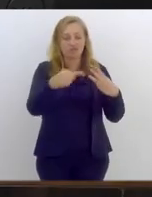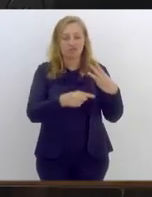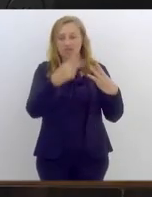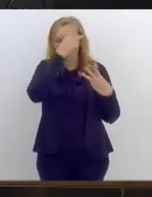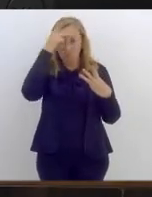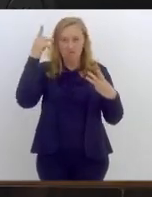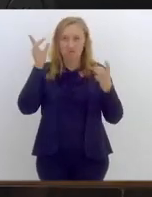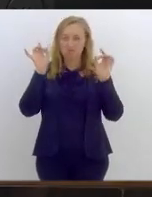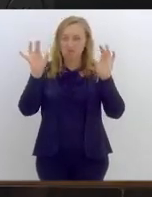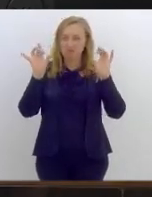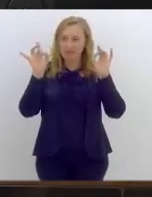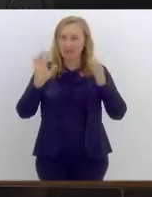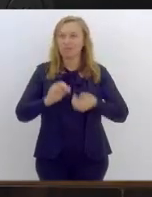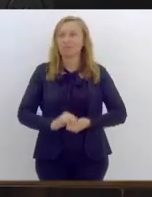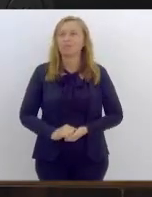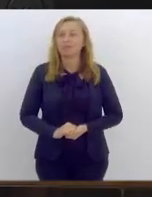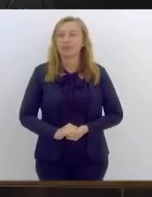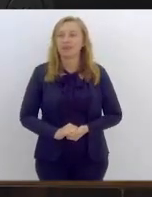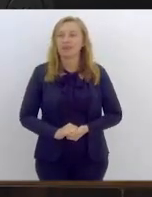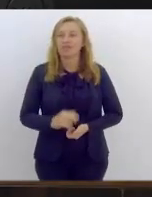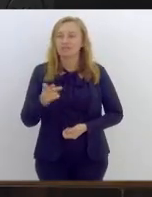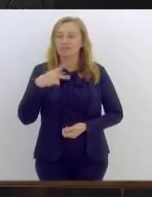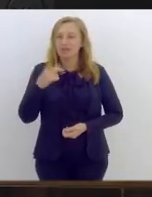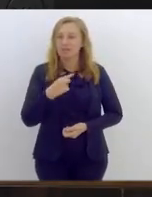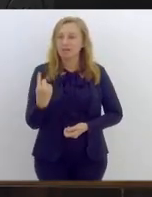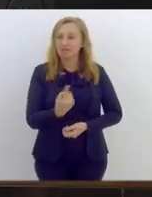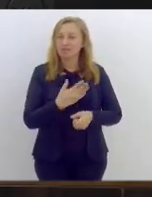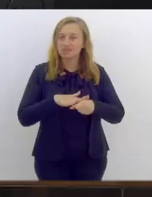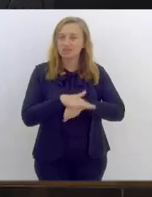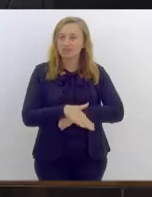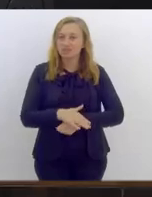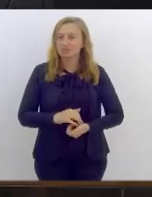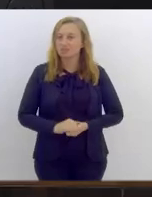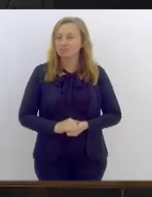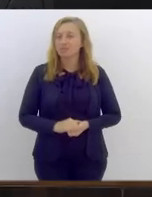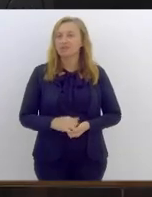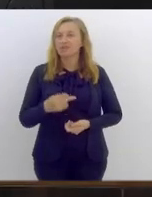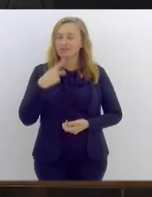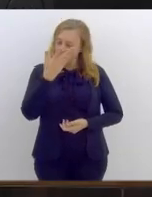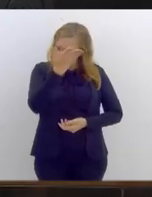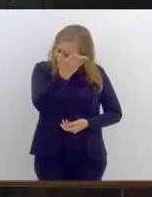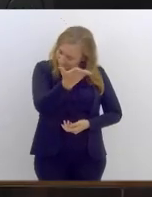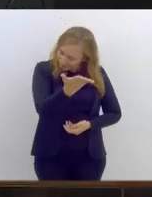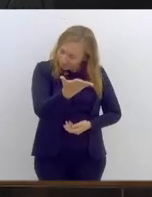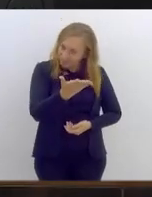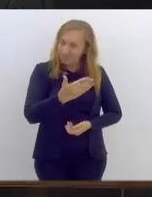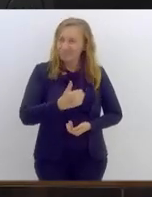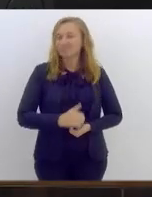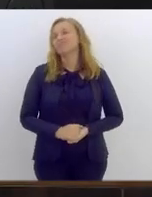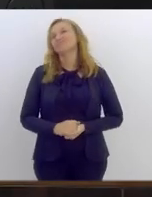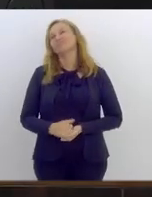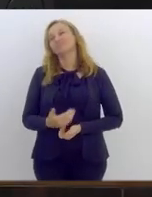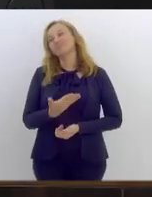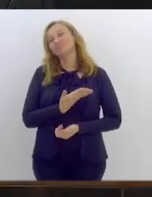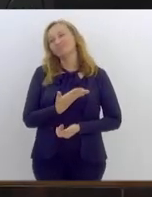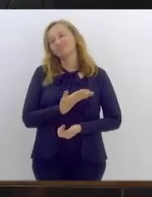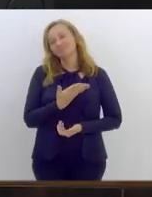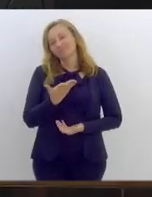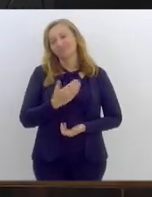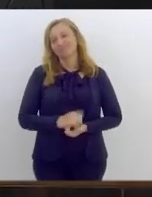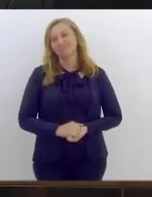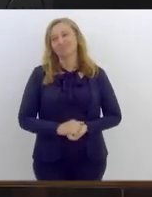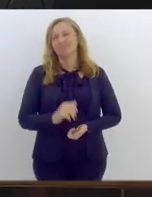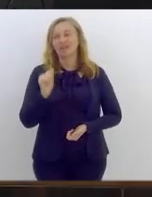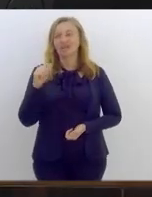pessoas e fazer uma fala para nós essa noite. A palavra é sua, nosso querido griot